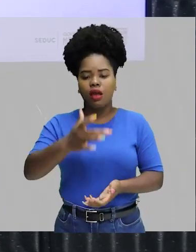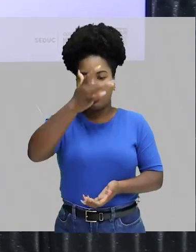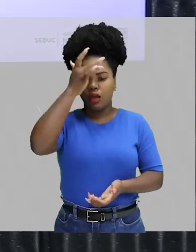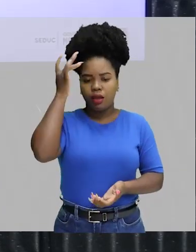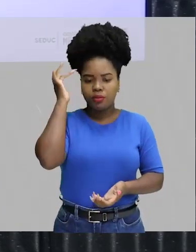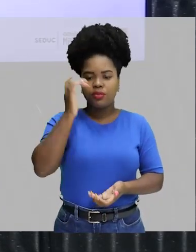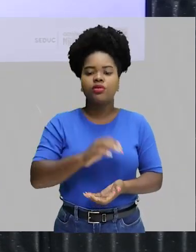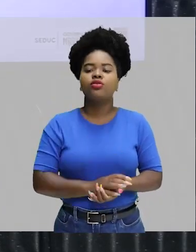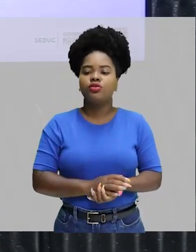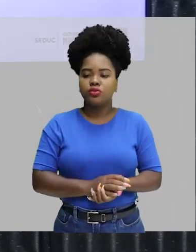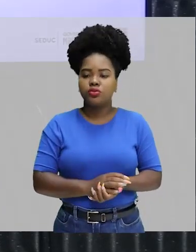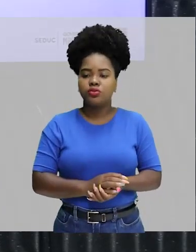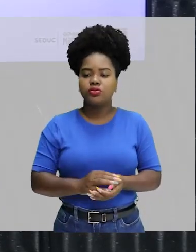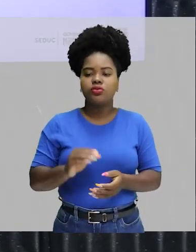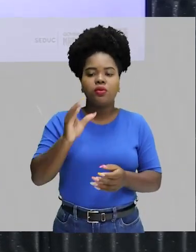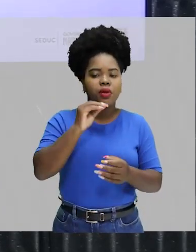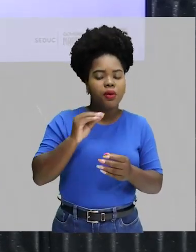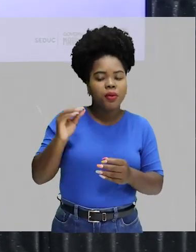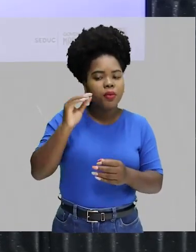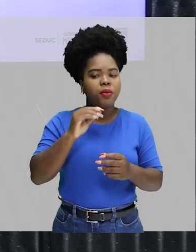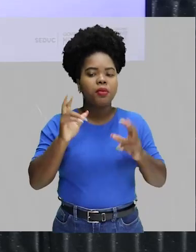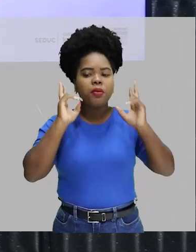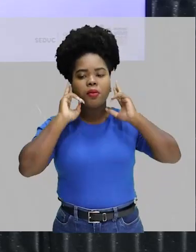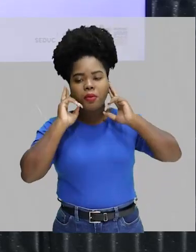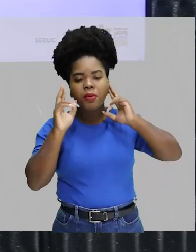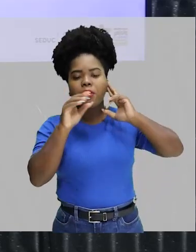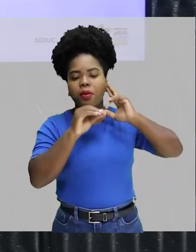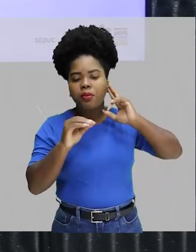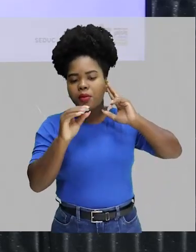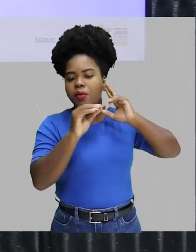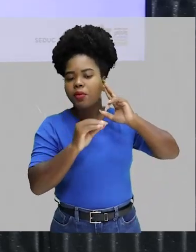o radialista solta lá